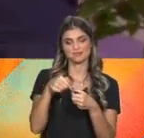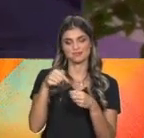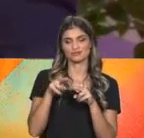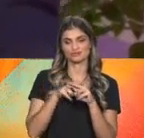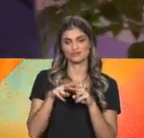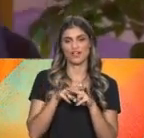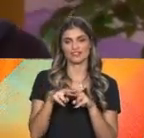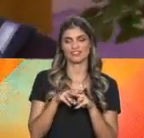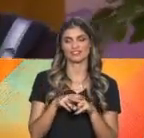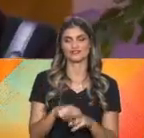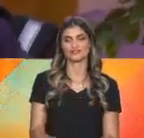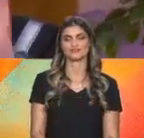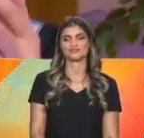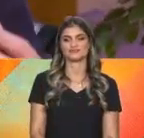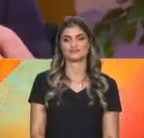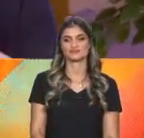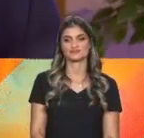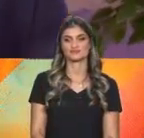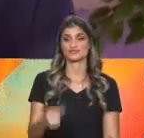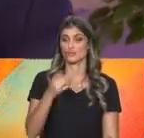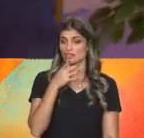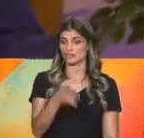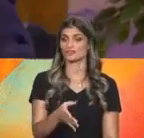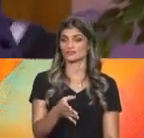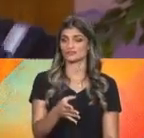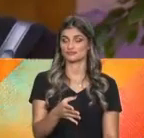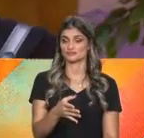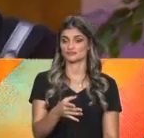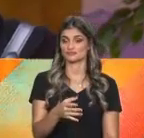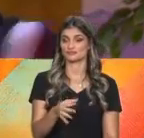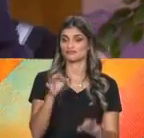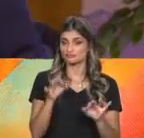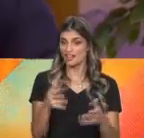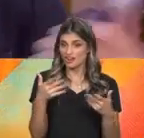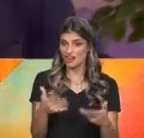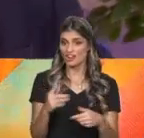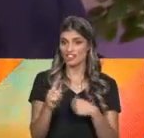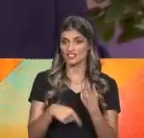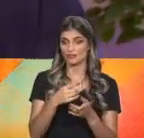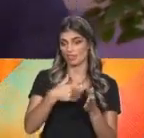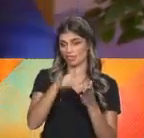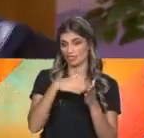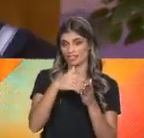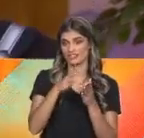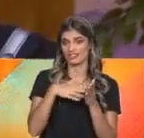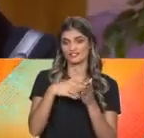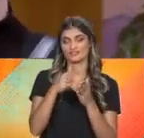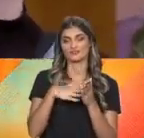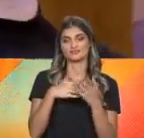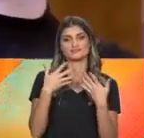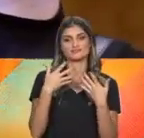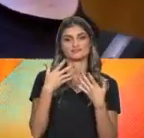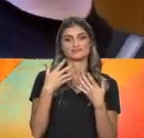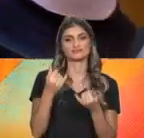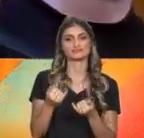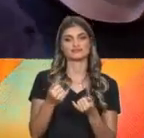com chocolate. E eu te digo mesmo já, e depois vai o lambe todo e segues até